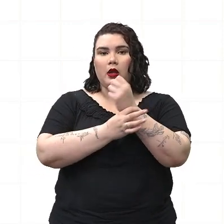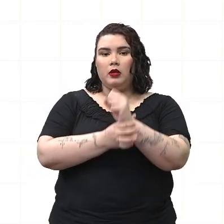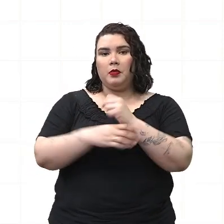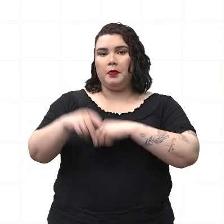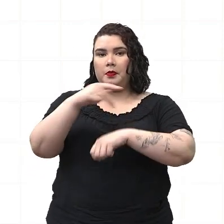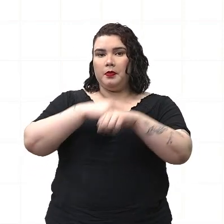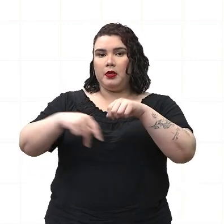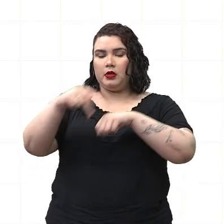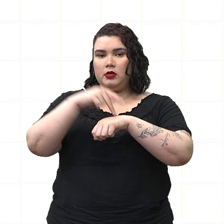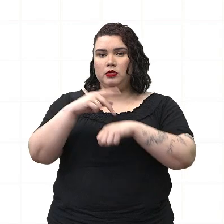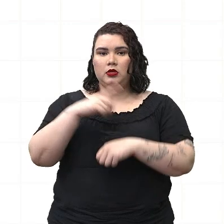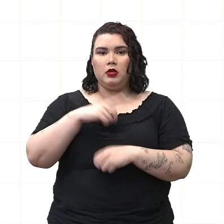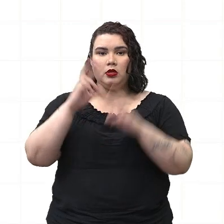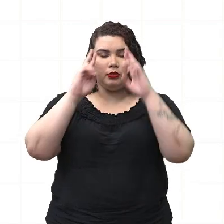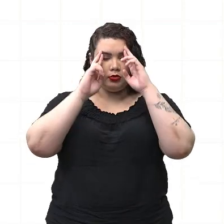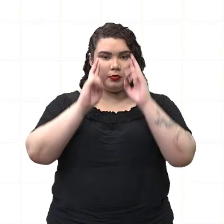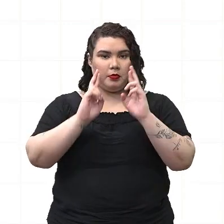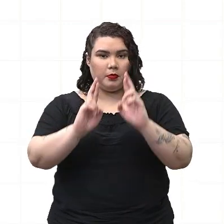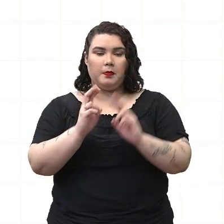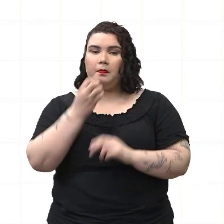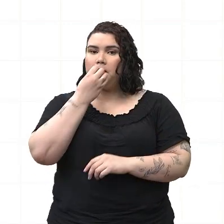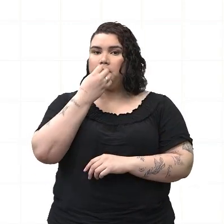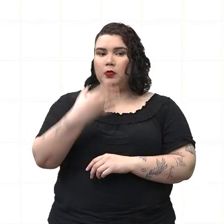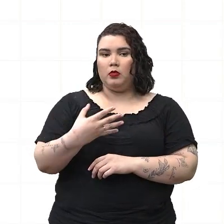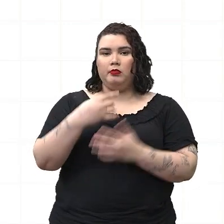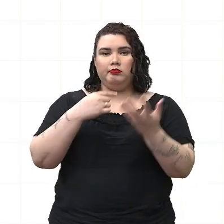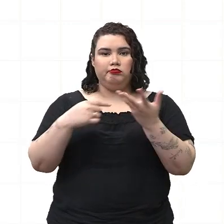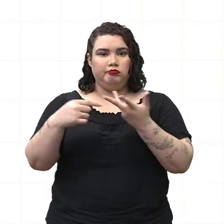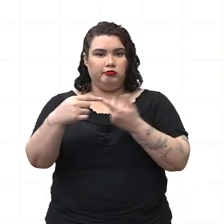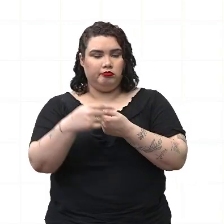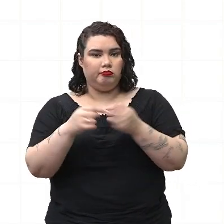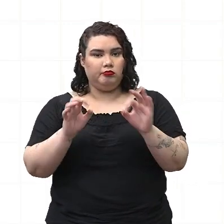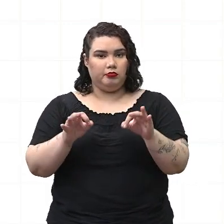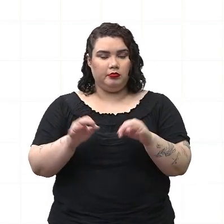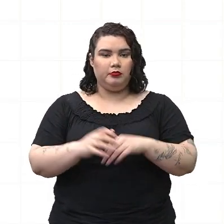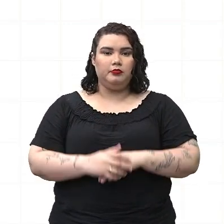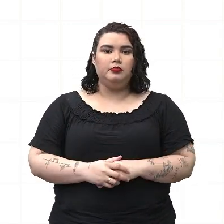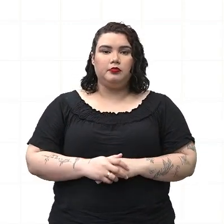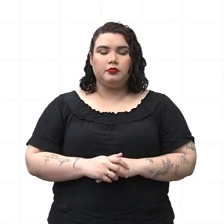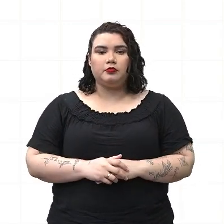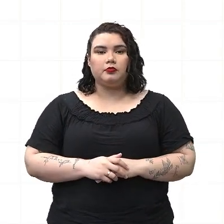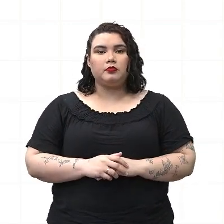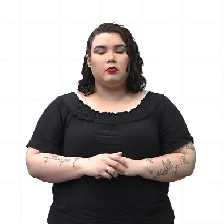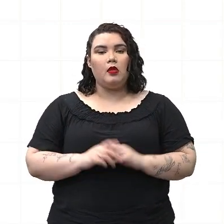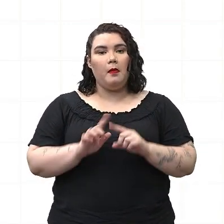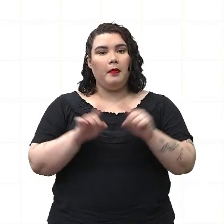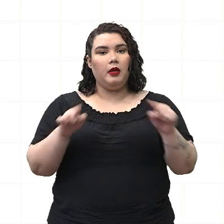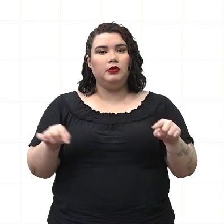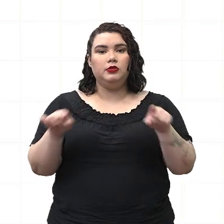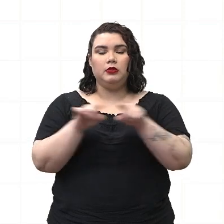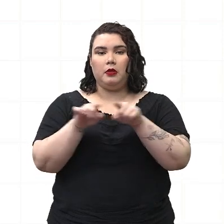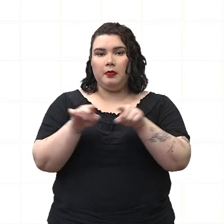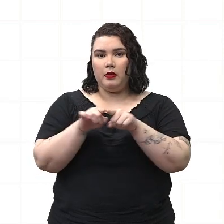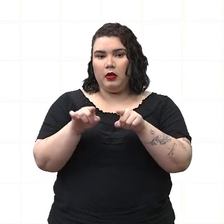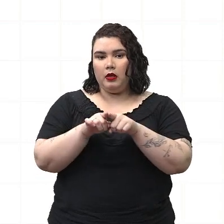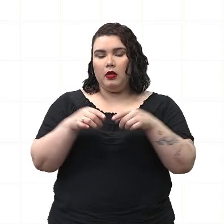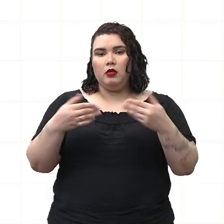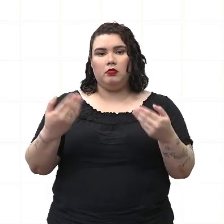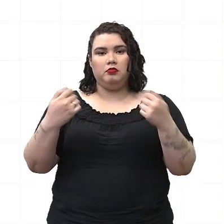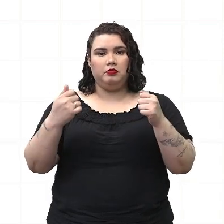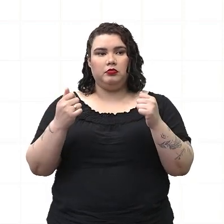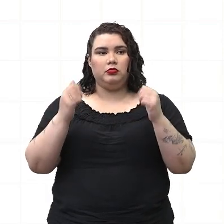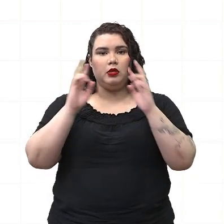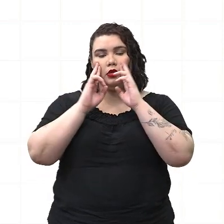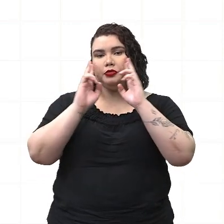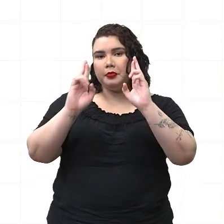seja ouvido, seja respeitado nas suas necessidades ali, né? Mas ao mesmo tempo sem ferir a soberania do